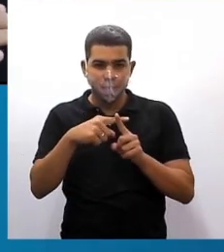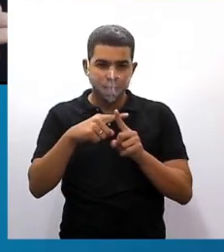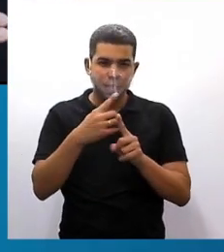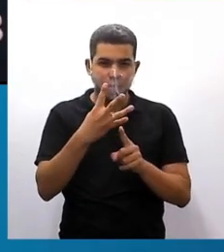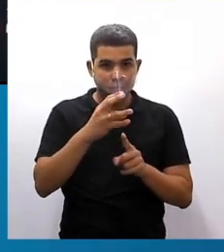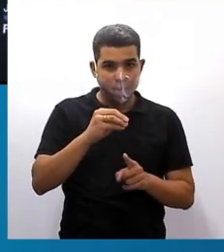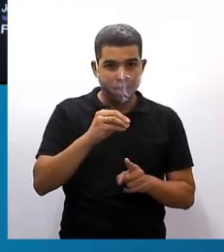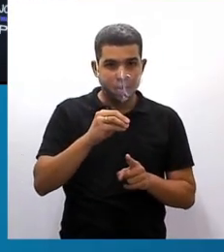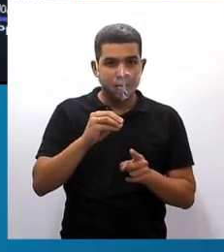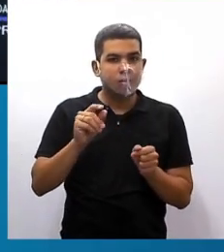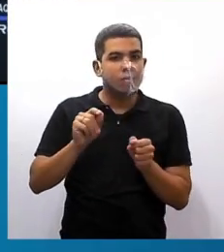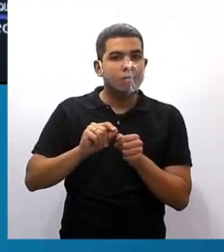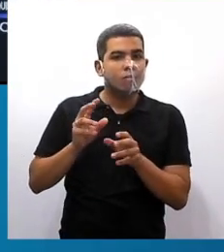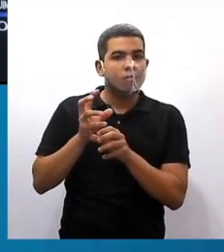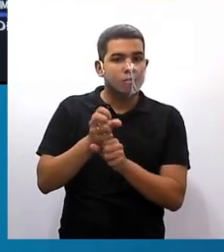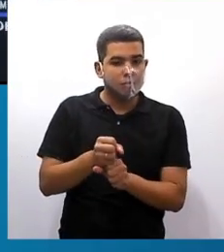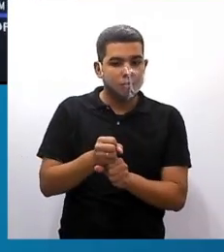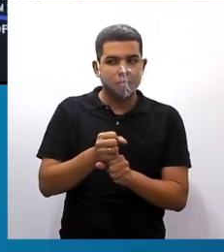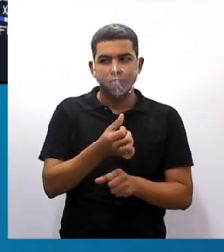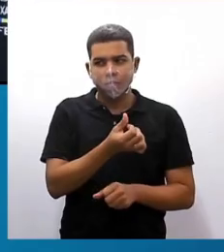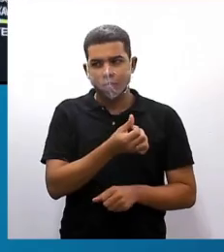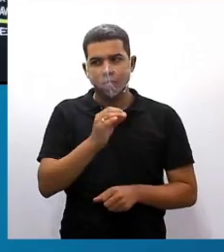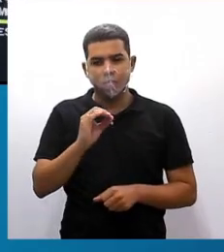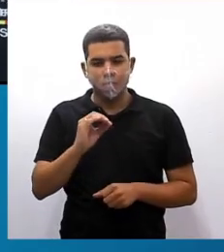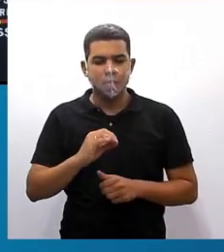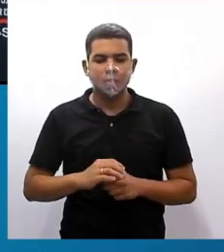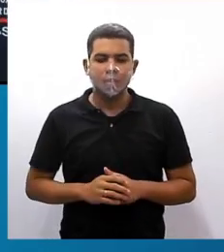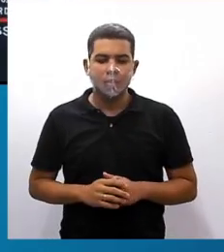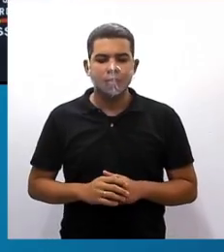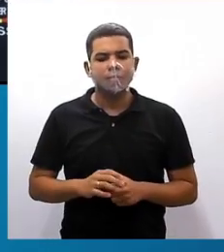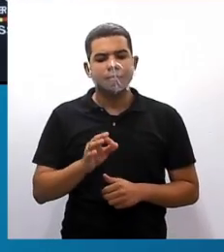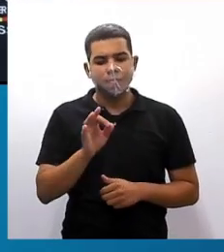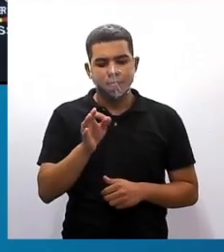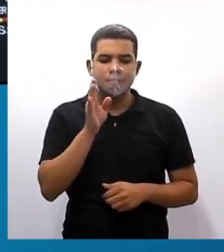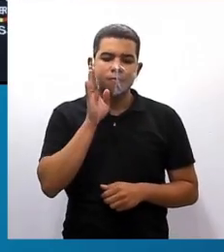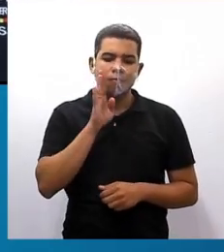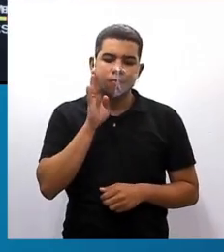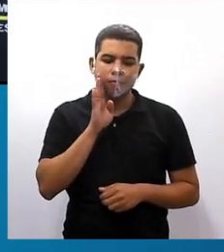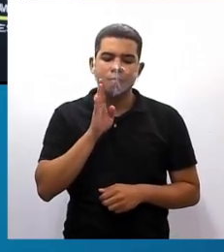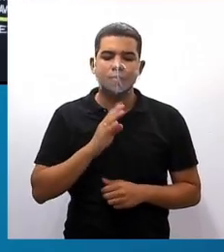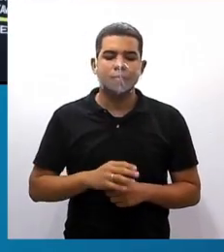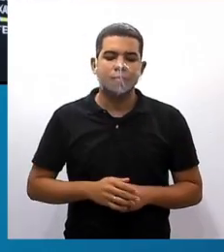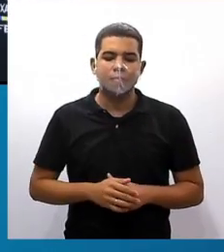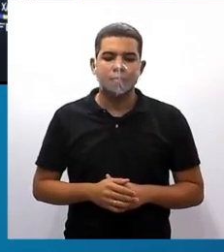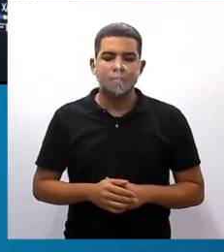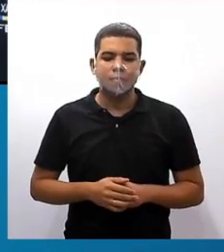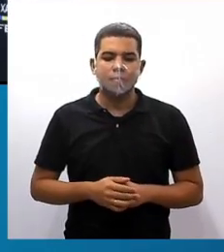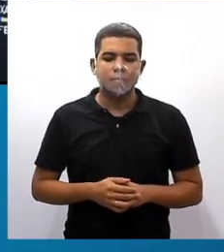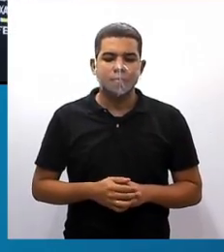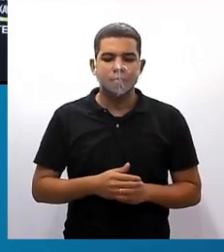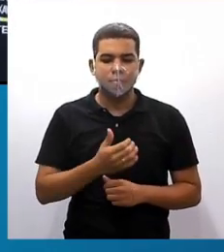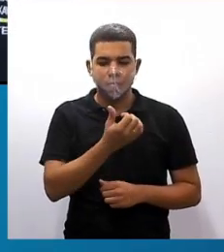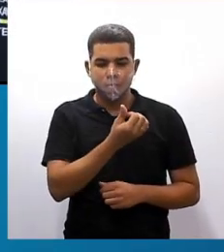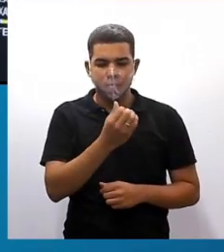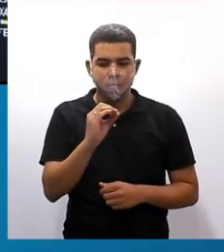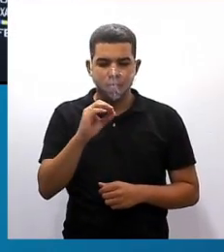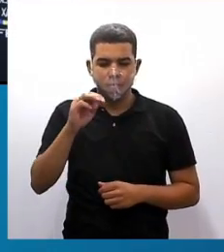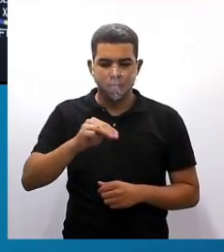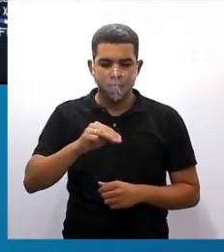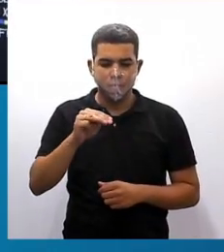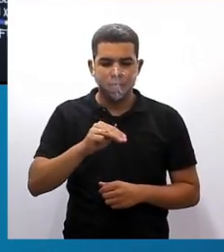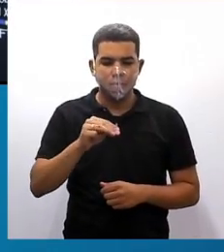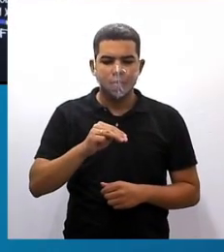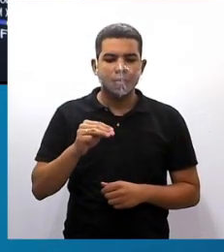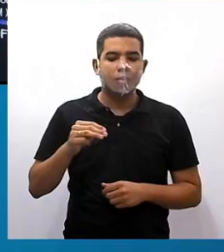40, bateu 60. Massa. Então, ó, ficou aí 60 minutos. 60 minutos